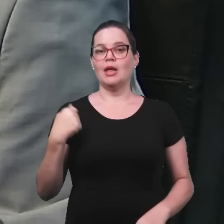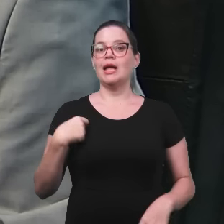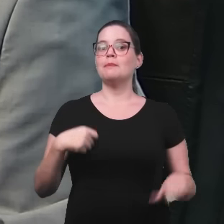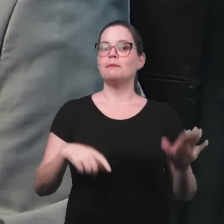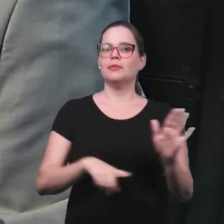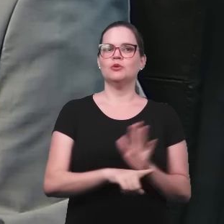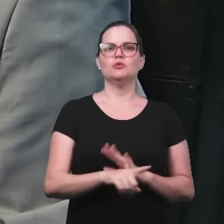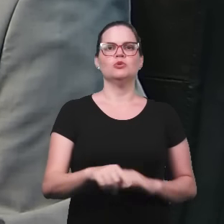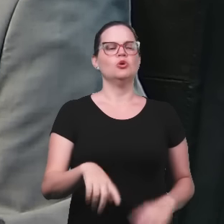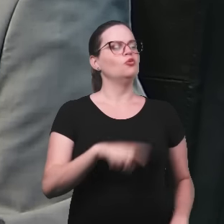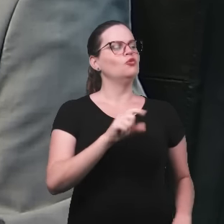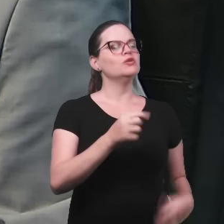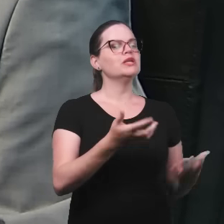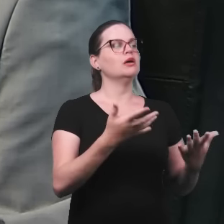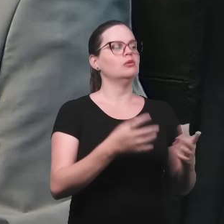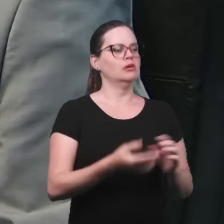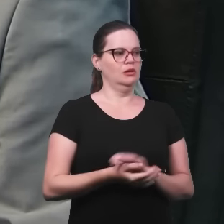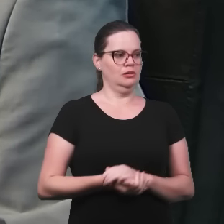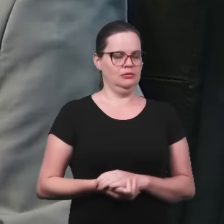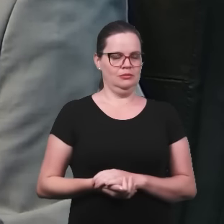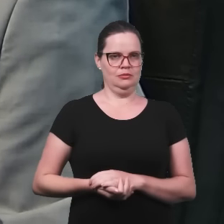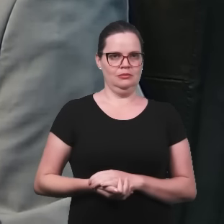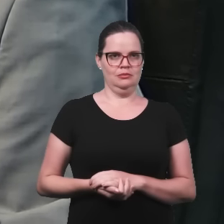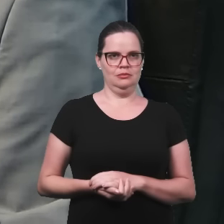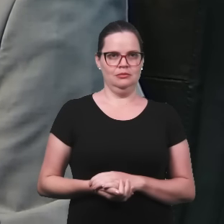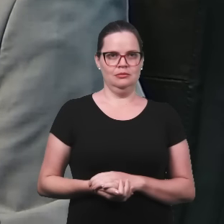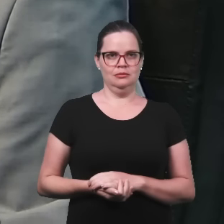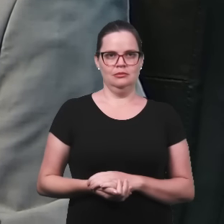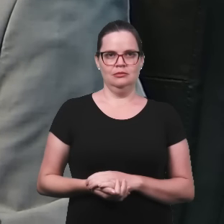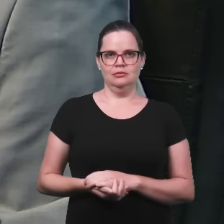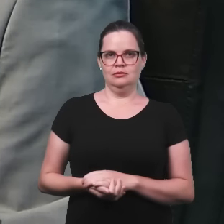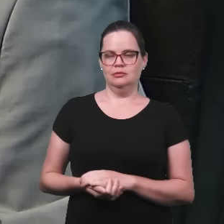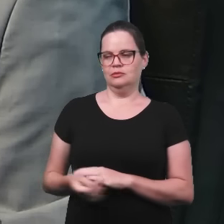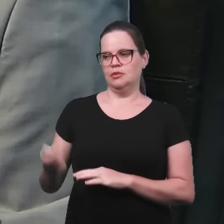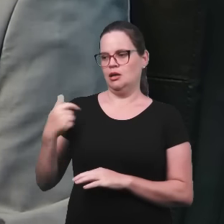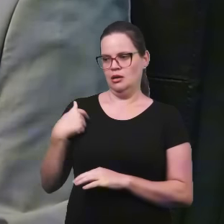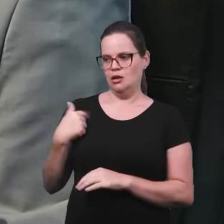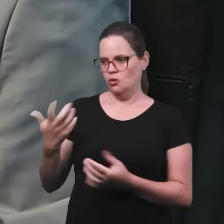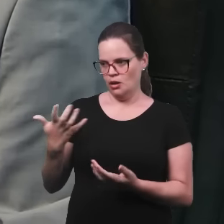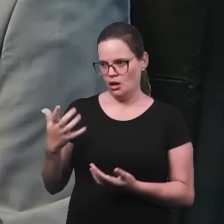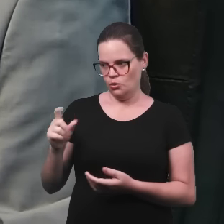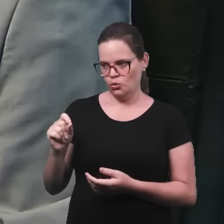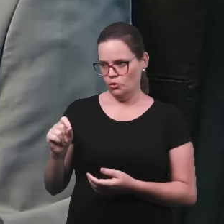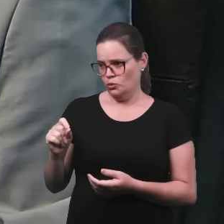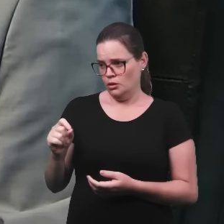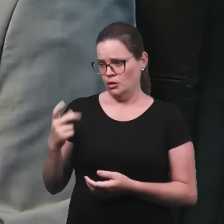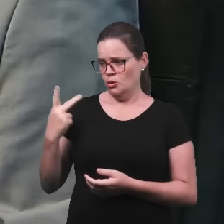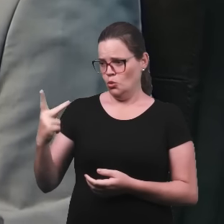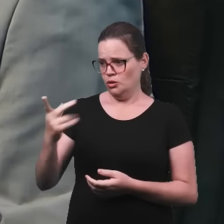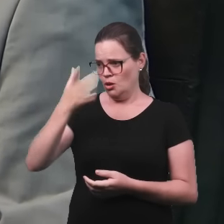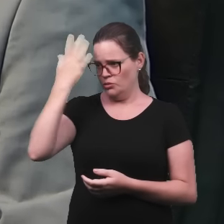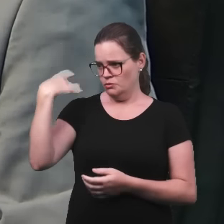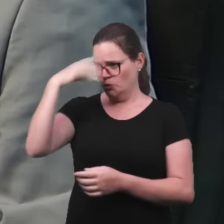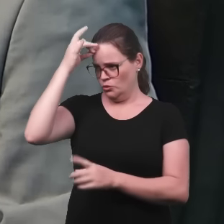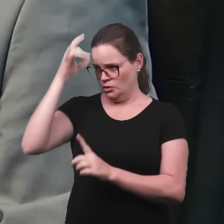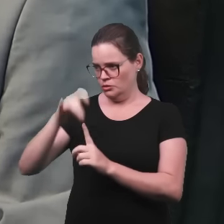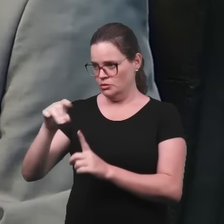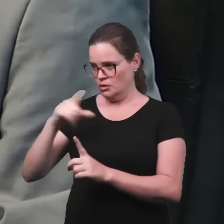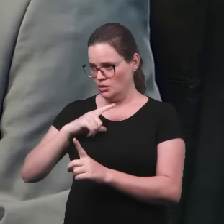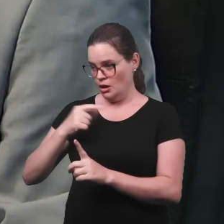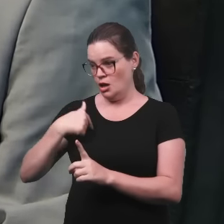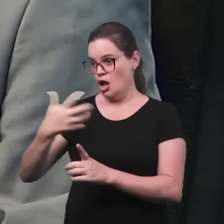te faça? Né? Olha, eu quero só a porção dobrada do Espírito Santo. Porque ele